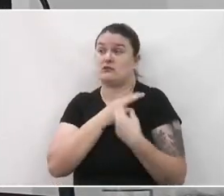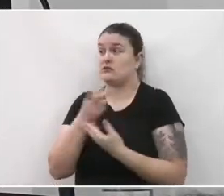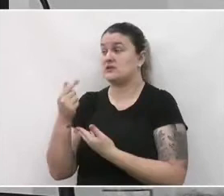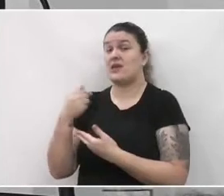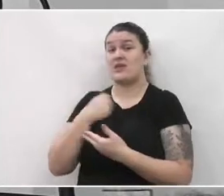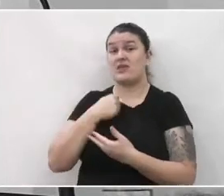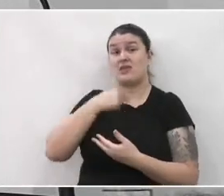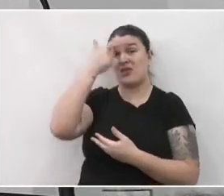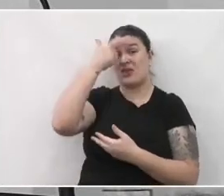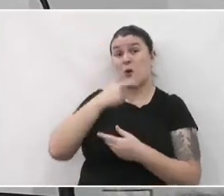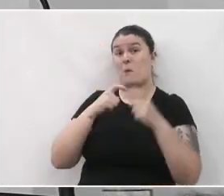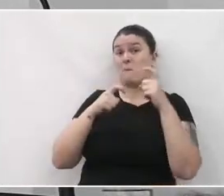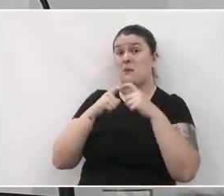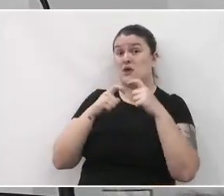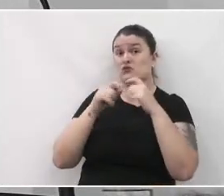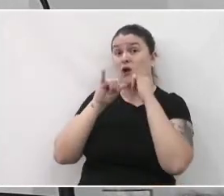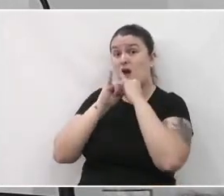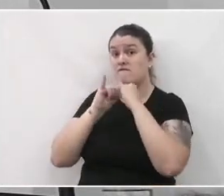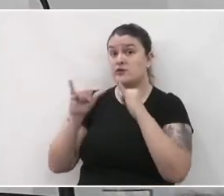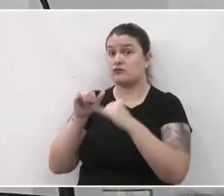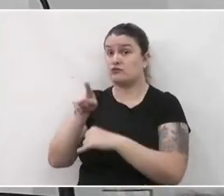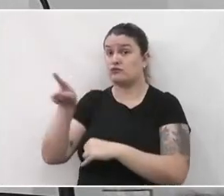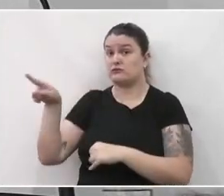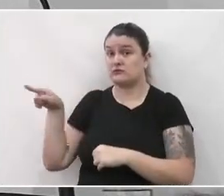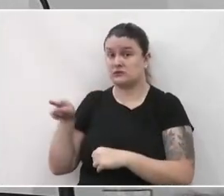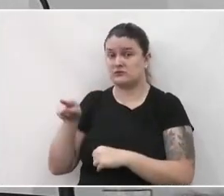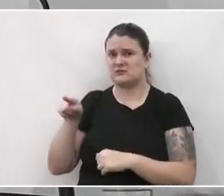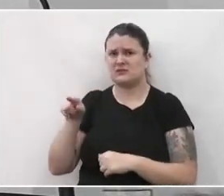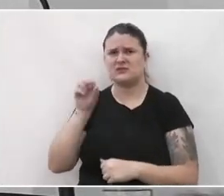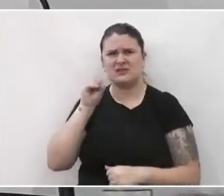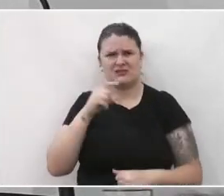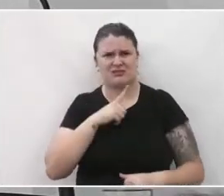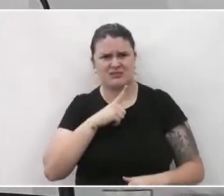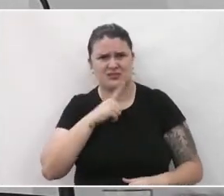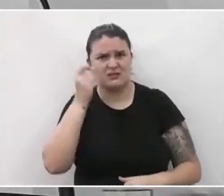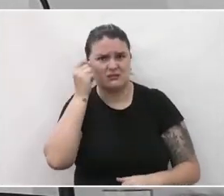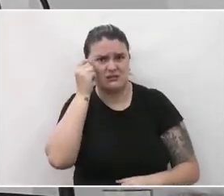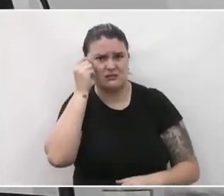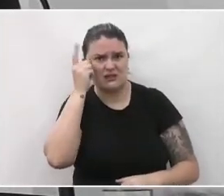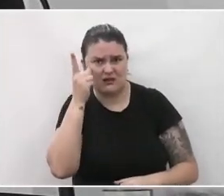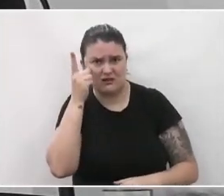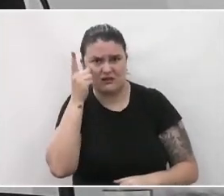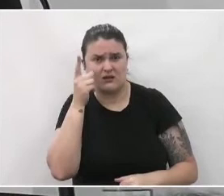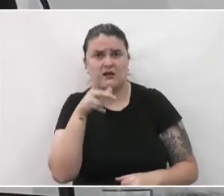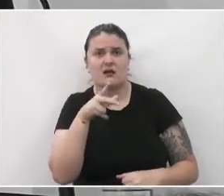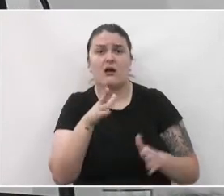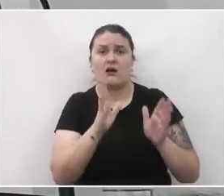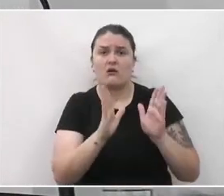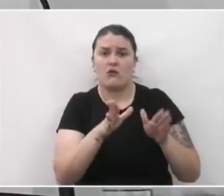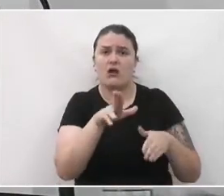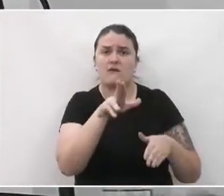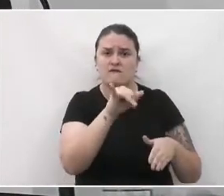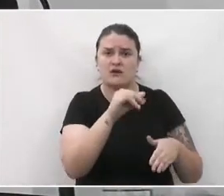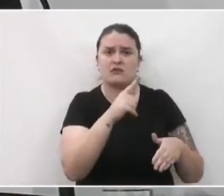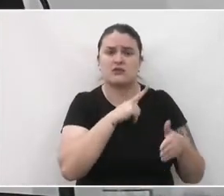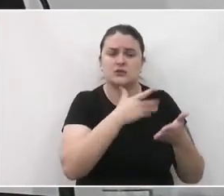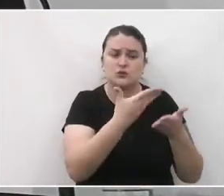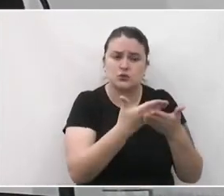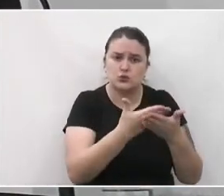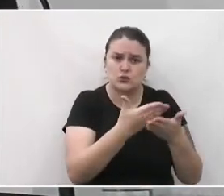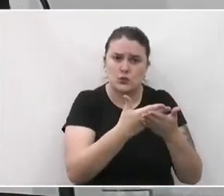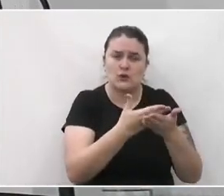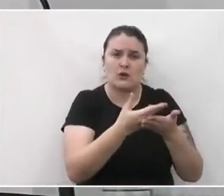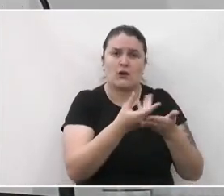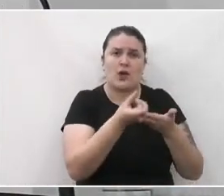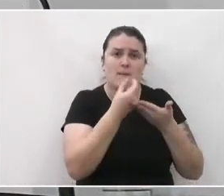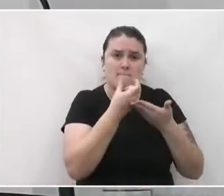médico, trazer isso. Para vocês terem ideia, nós estamos tendo, agora vai sair um estudo na área de